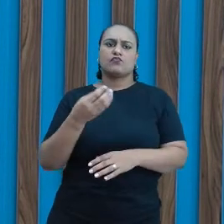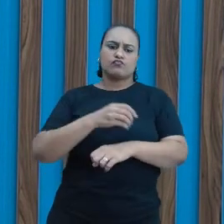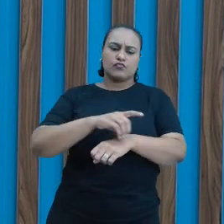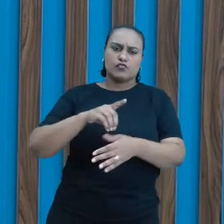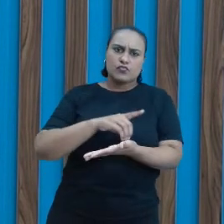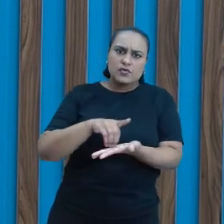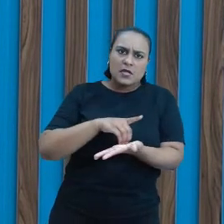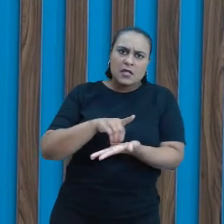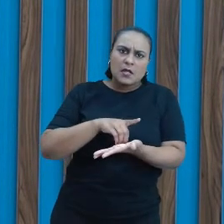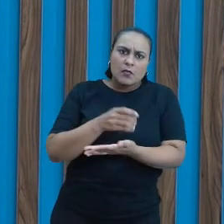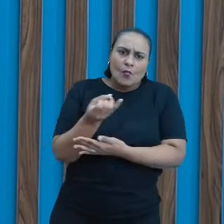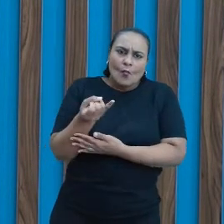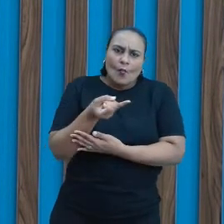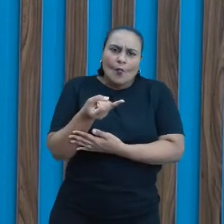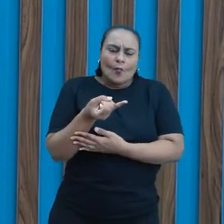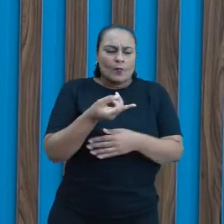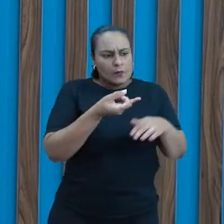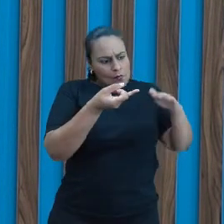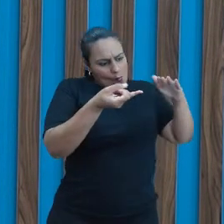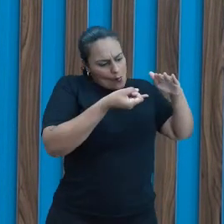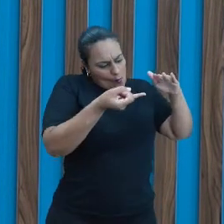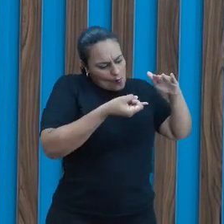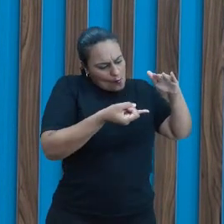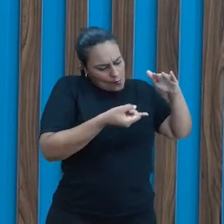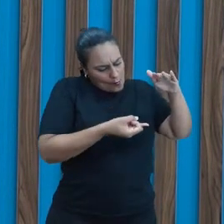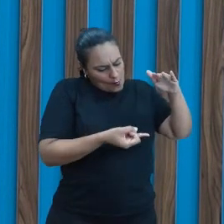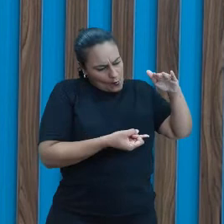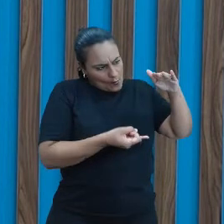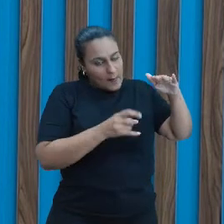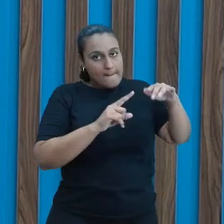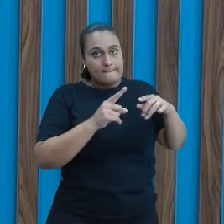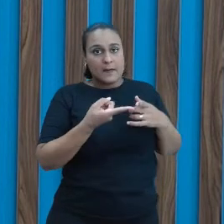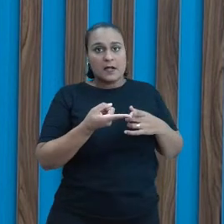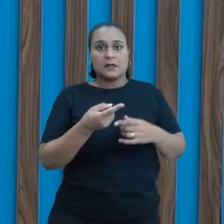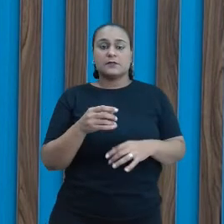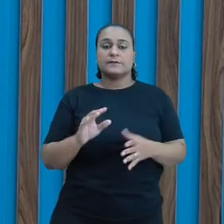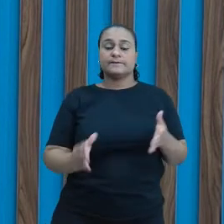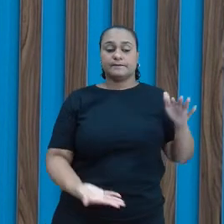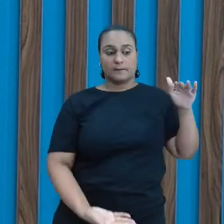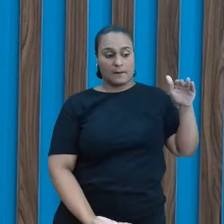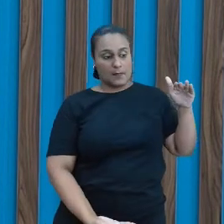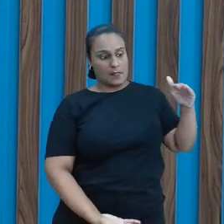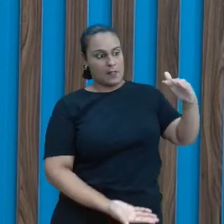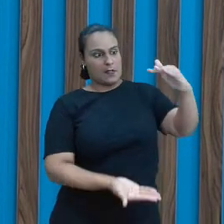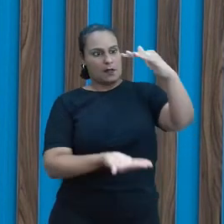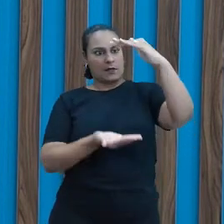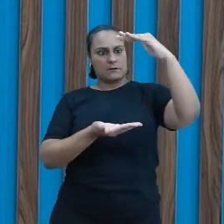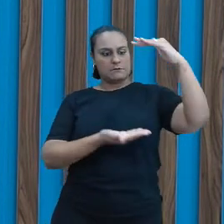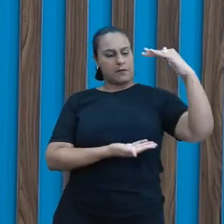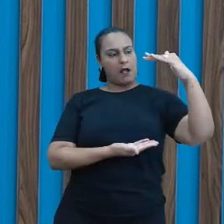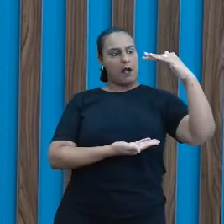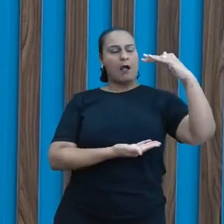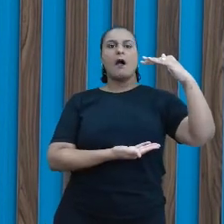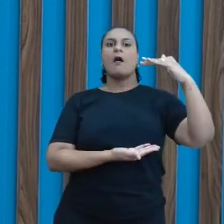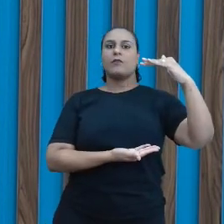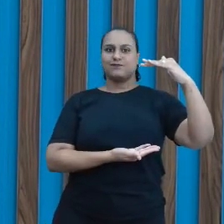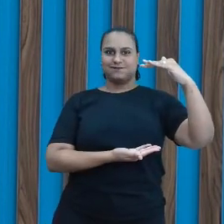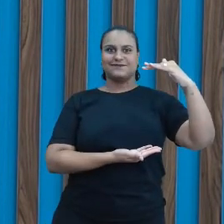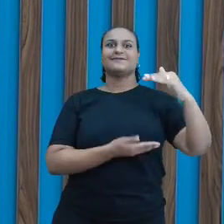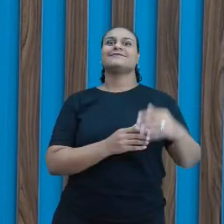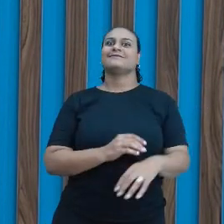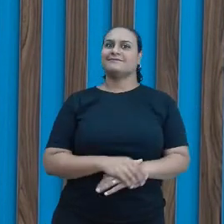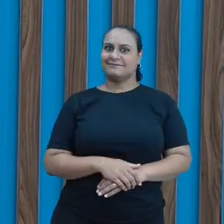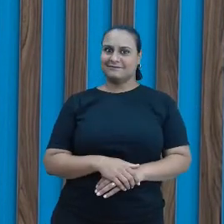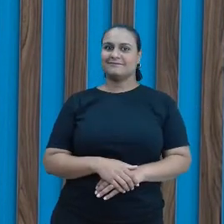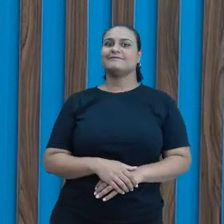pouquinho maior do que a do livro, mas em tese não teria tanta diferença. E aí, quando a gente empilha esses CDs, a gente tem a ideia de um